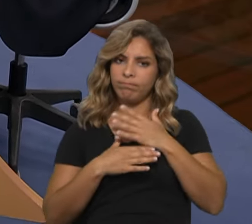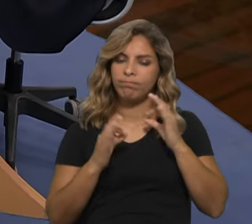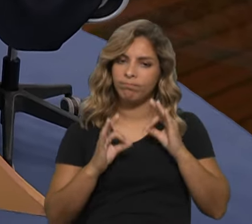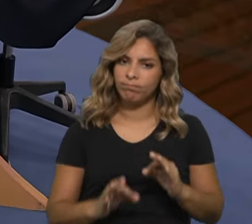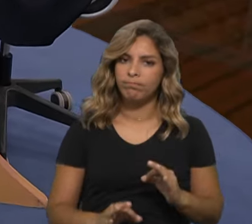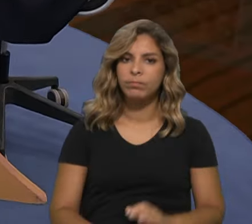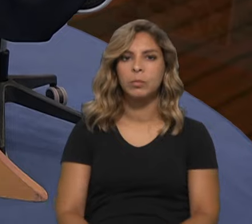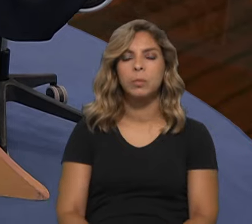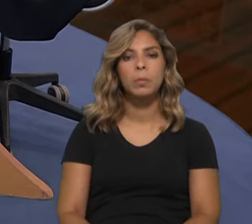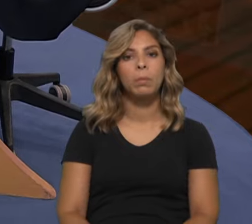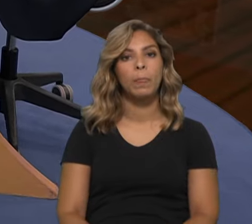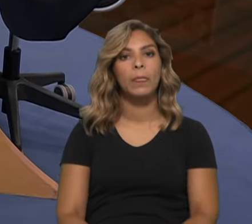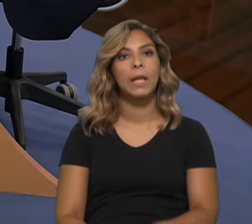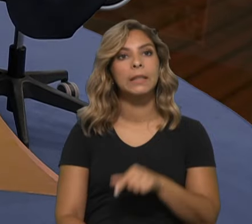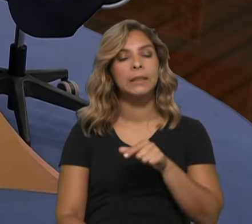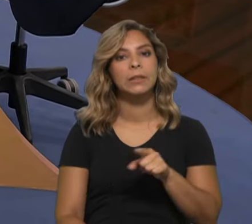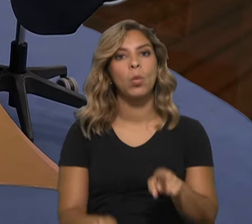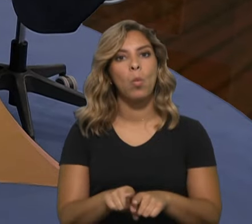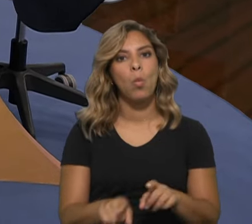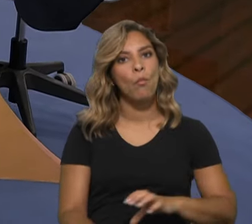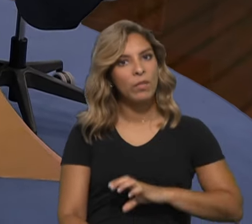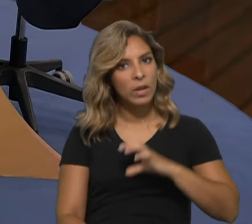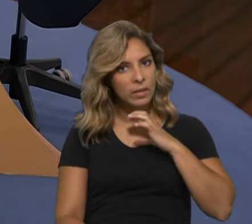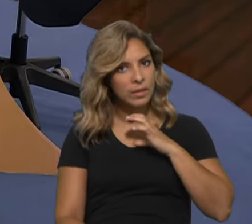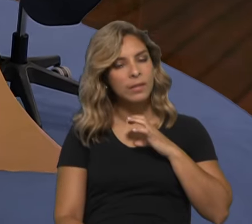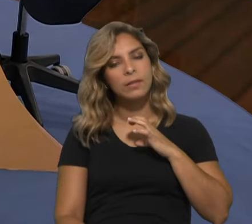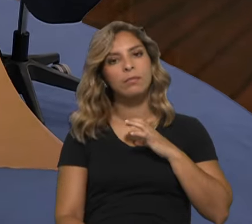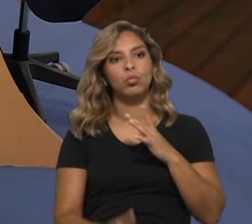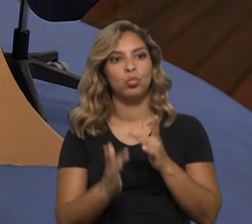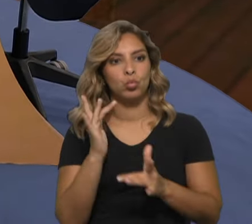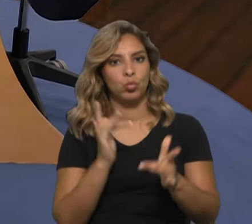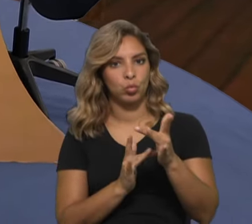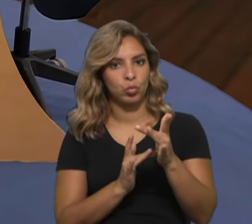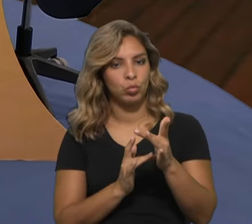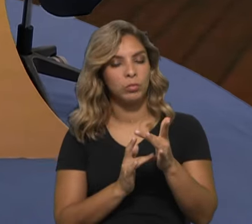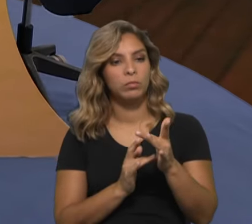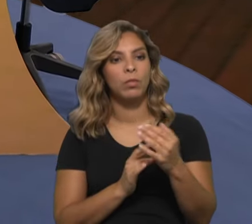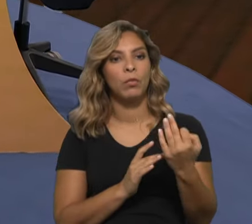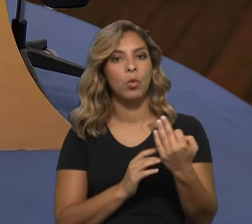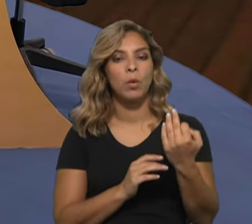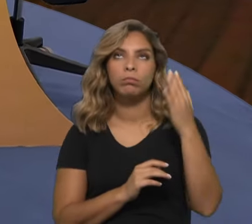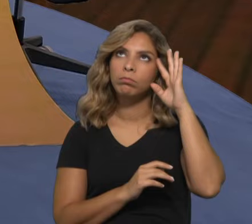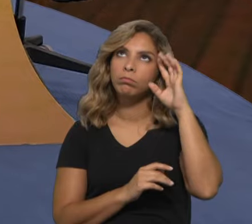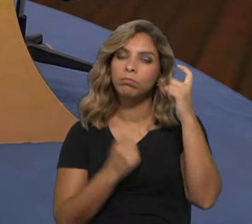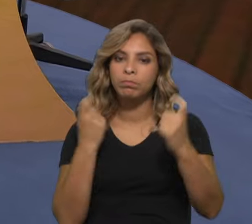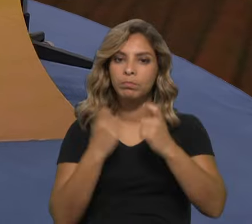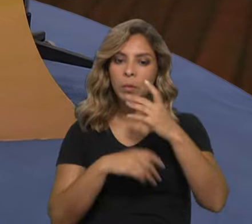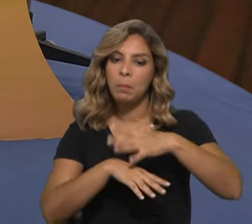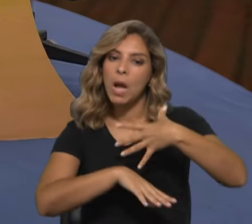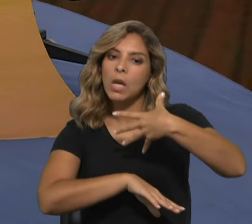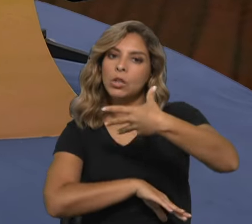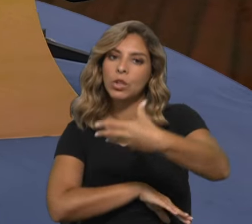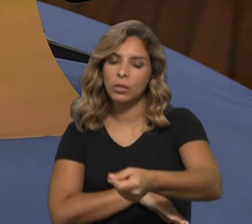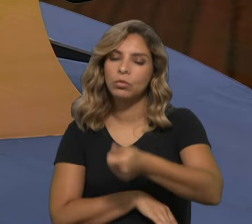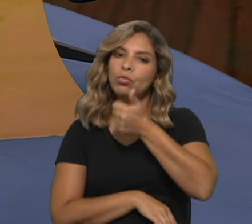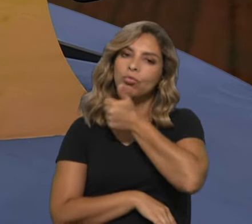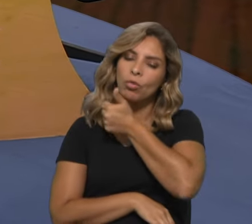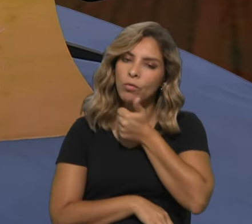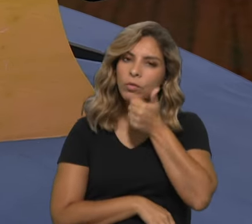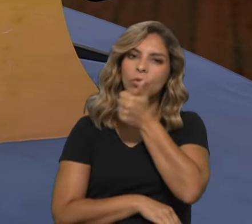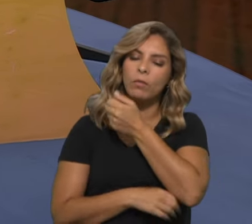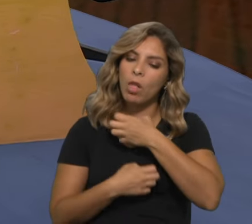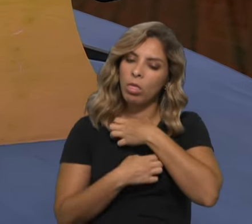esta confiança que leva Jesus, depois mais tarde, apesar do seu sofrimento e as suas dúvidas, no